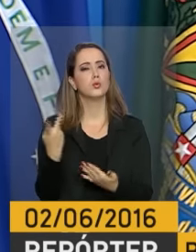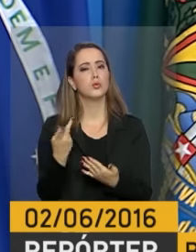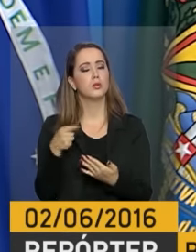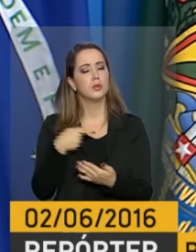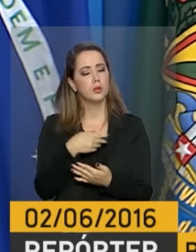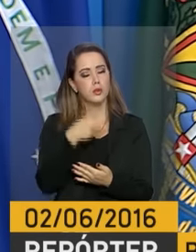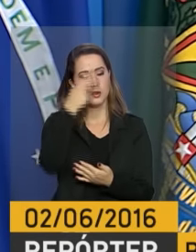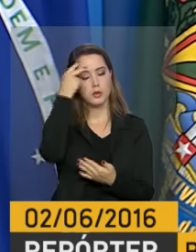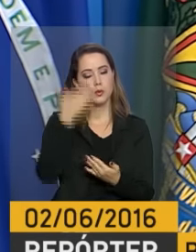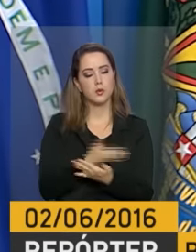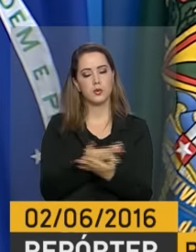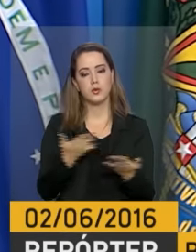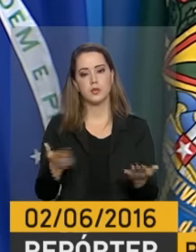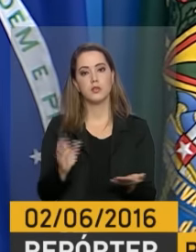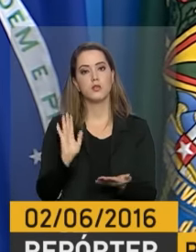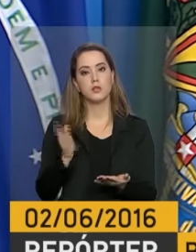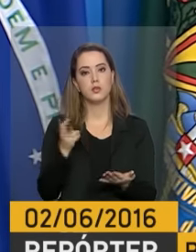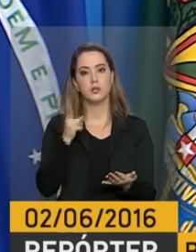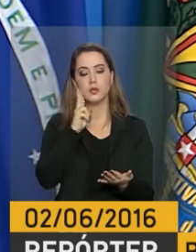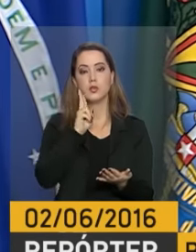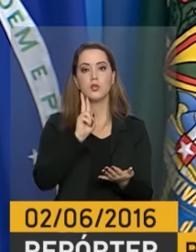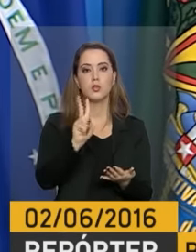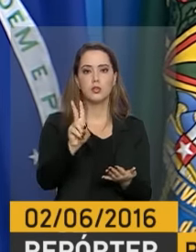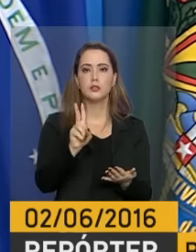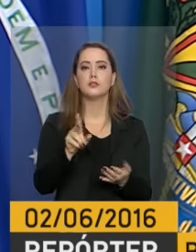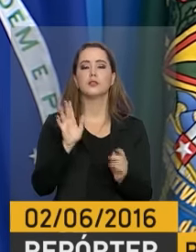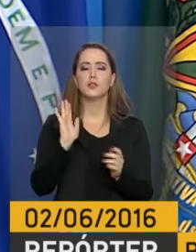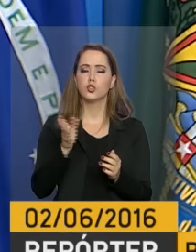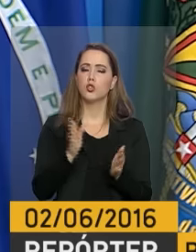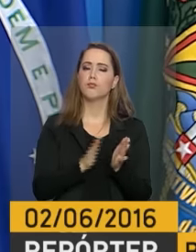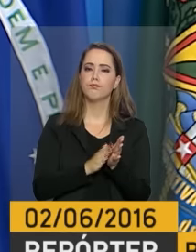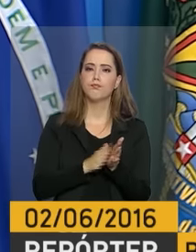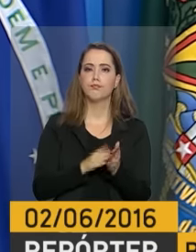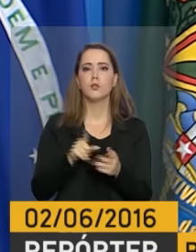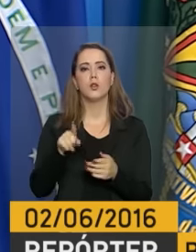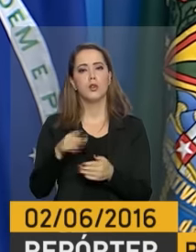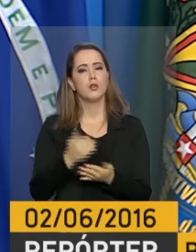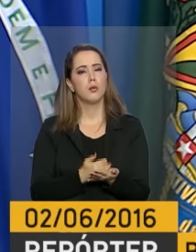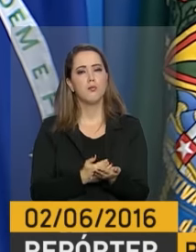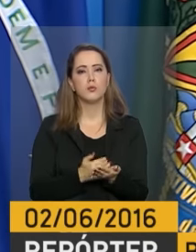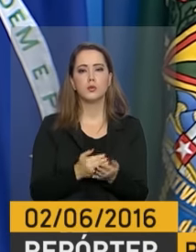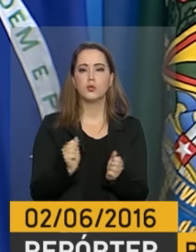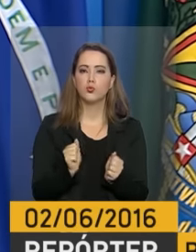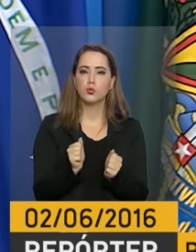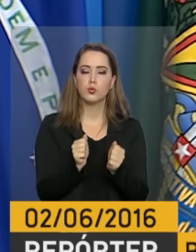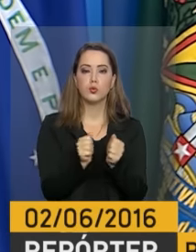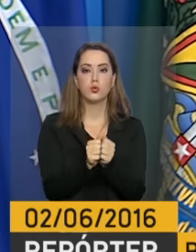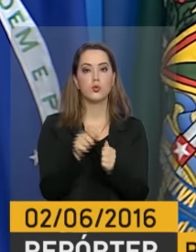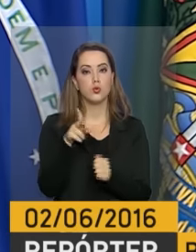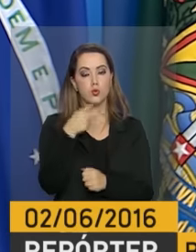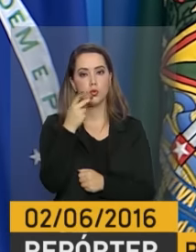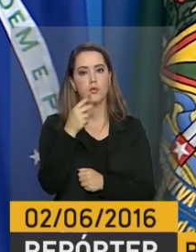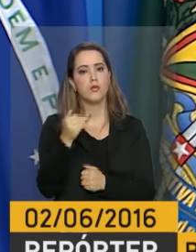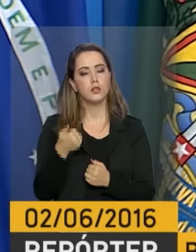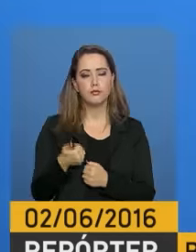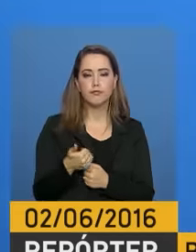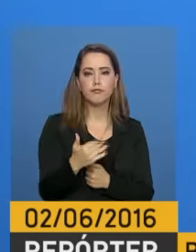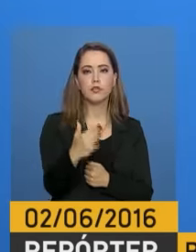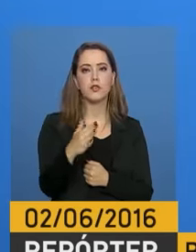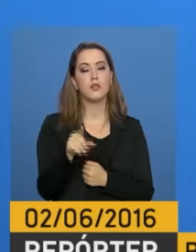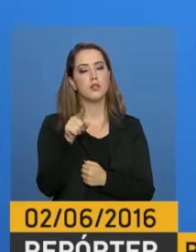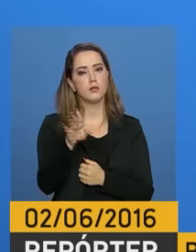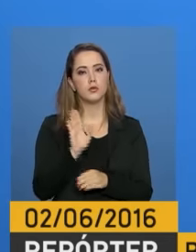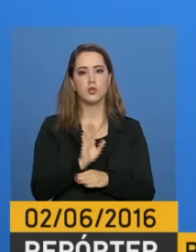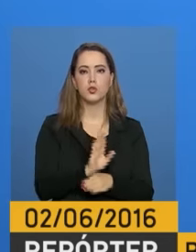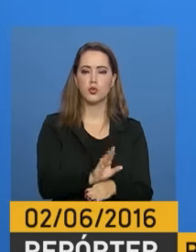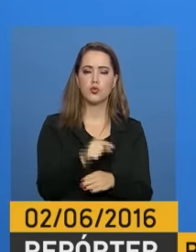aqui, eu verifico que eles vieram aqui para aplaudi-lo, para apoiá-lo e para dizer: Torquato, vá em frente, ajude esse governo, porque acho que nós